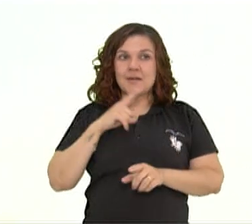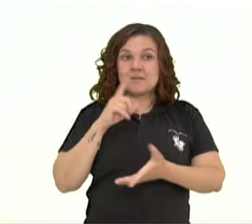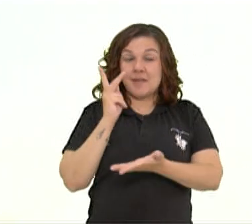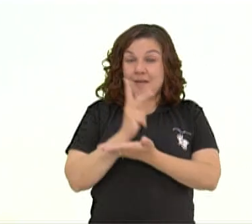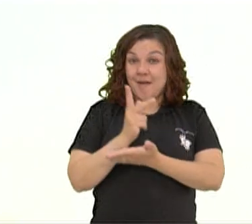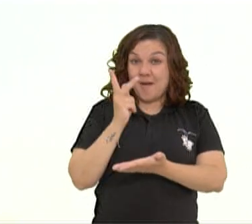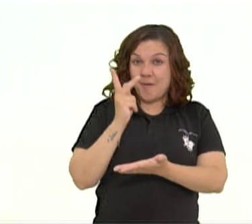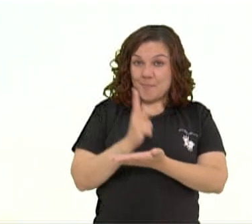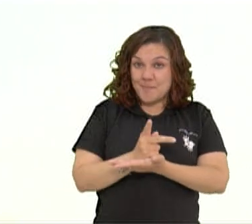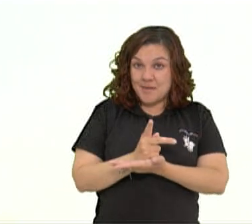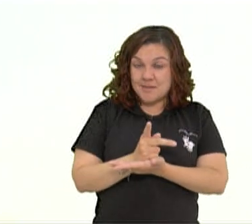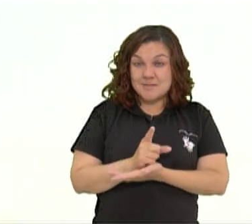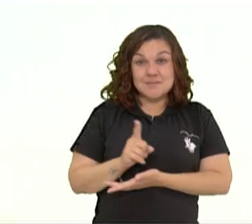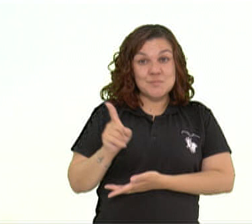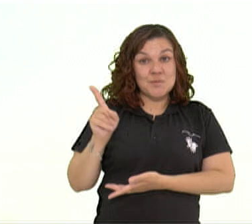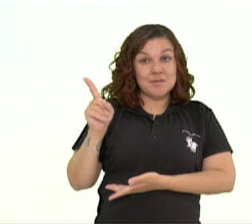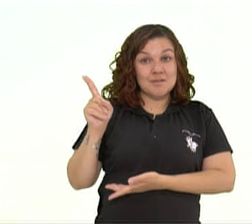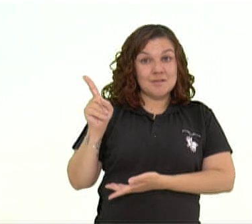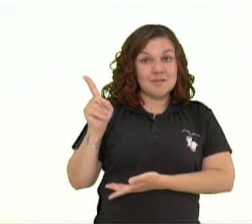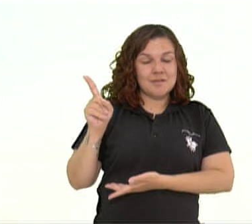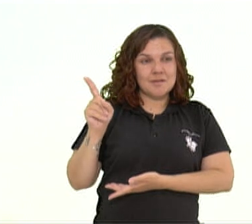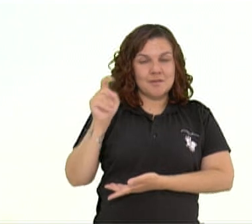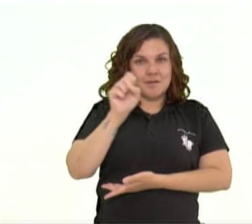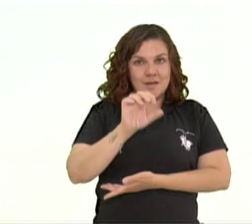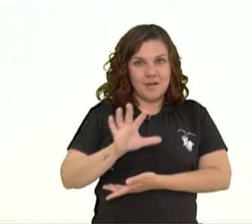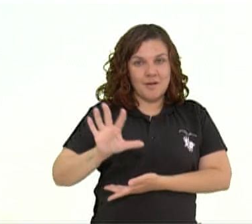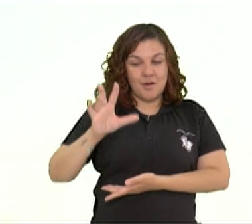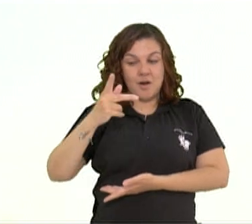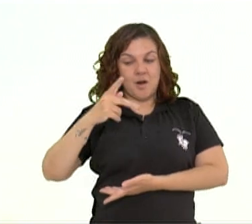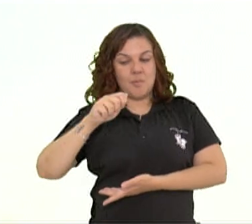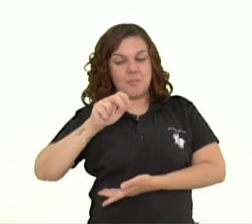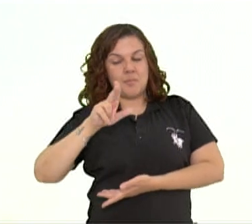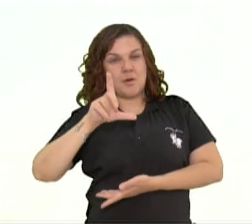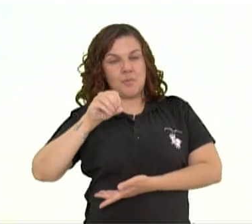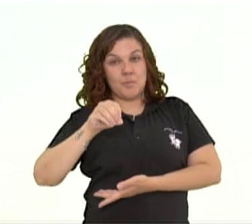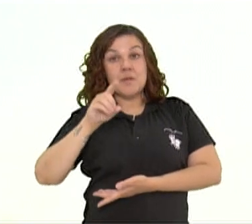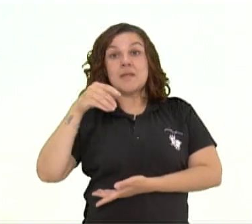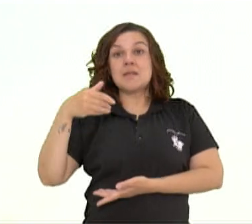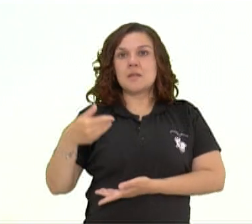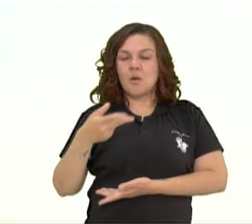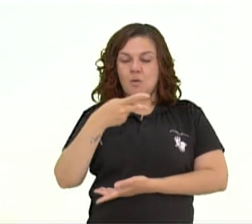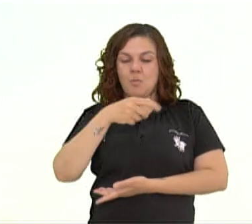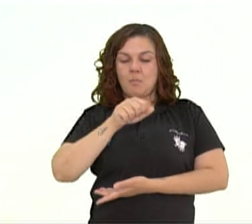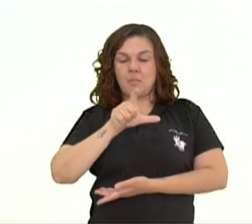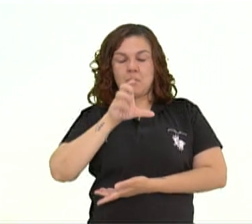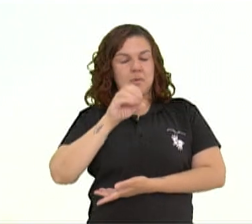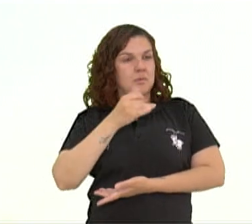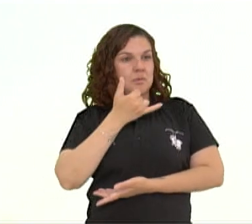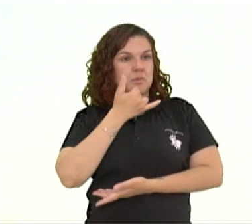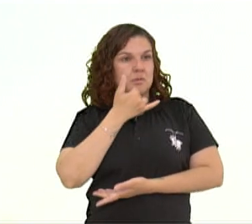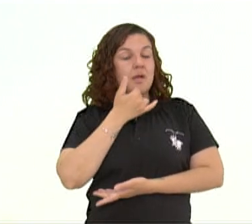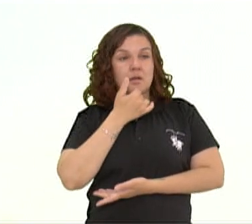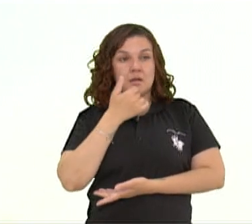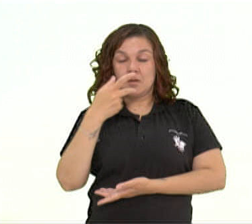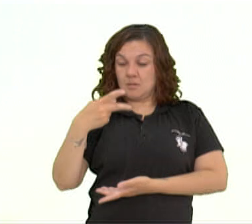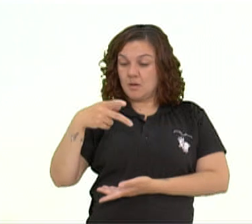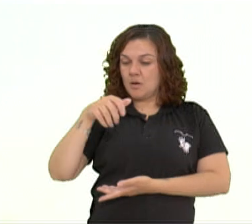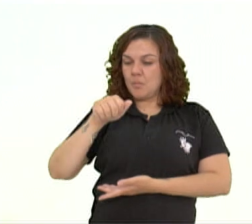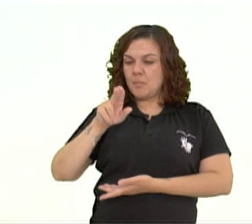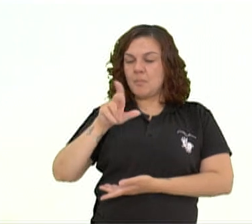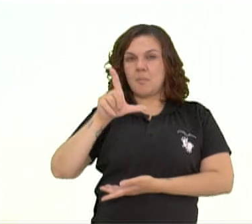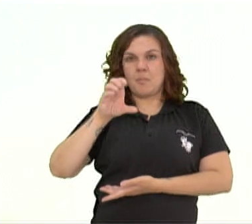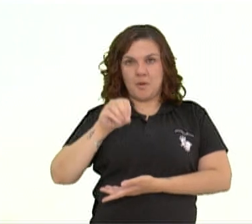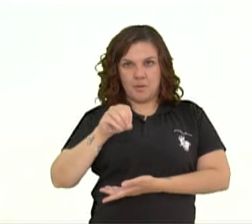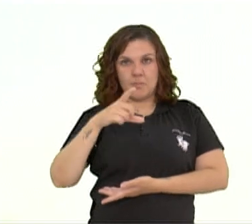área do terreno de Paulo. Opa! O terreno do Paulo tem 169 metros quadrados. É do Paulo, não. É, do Paulo,